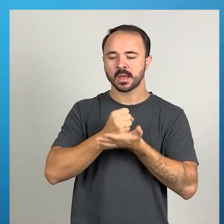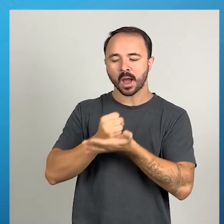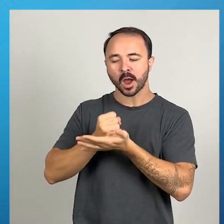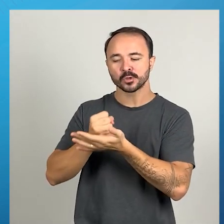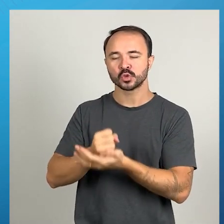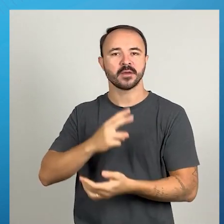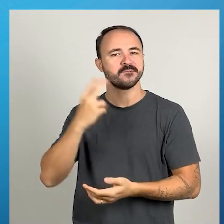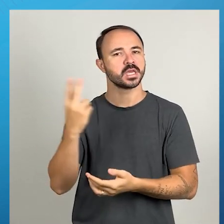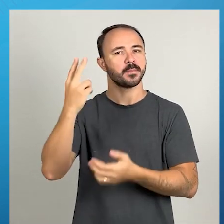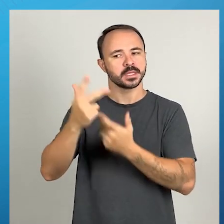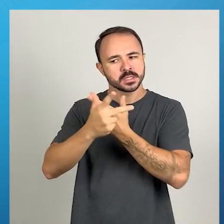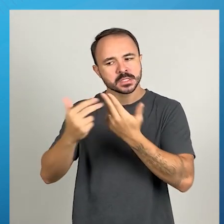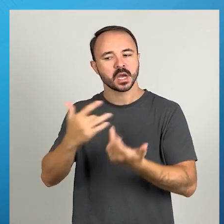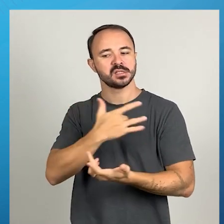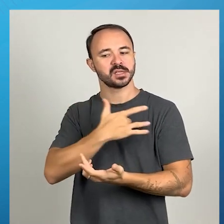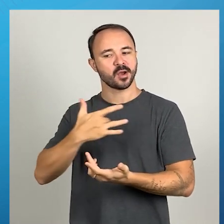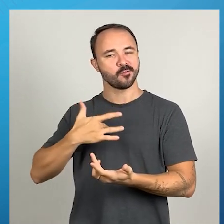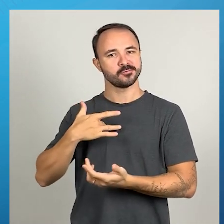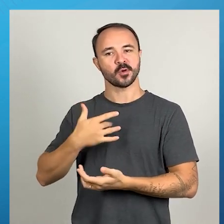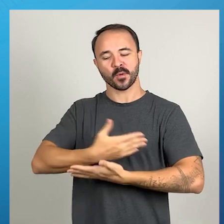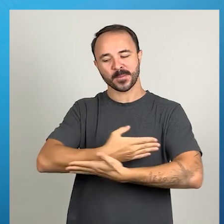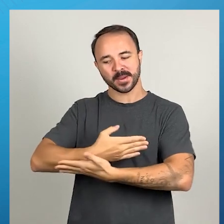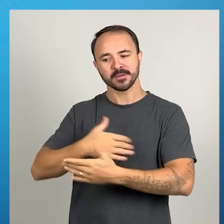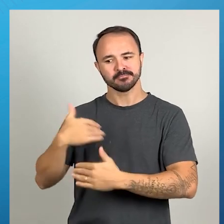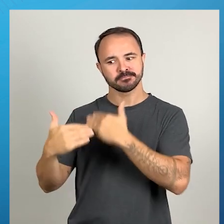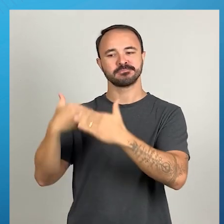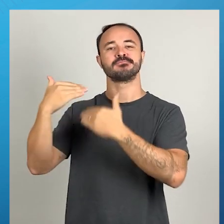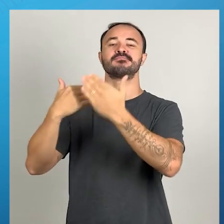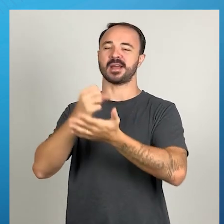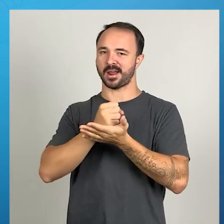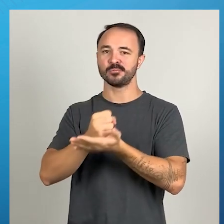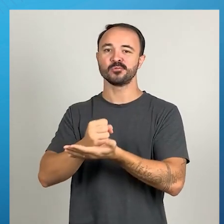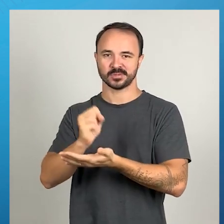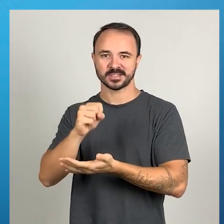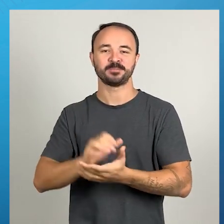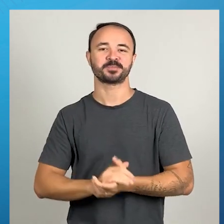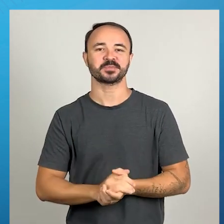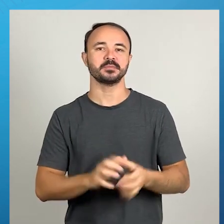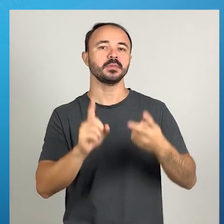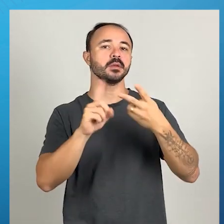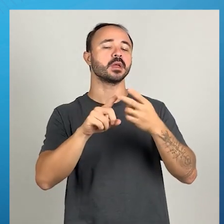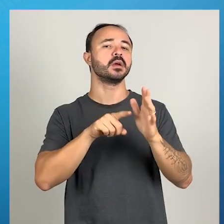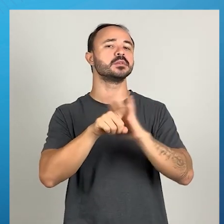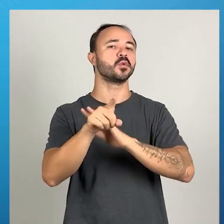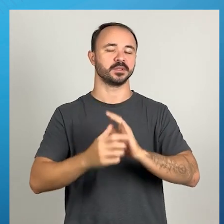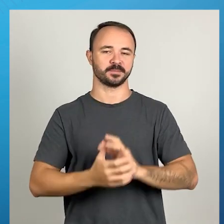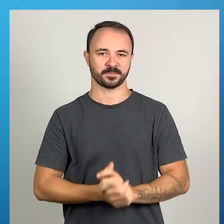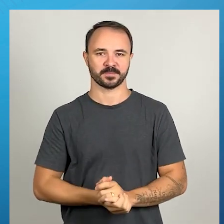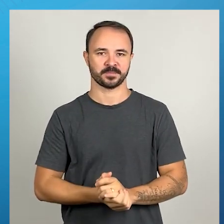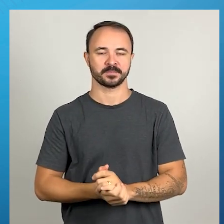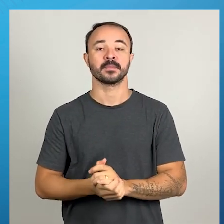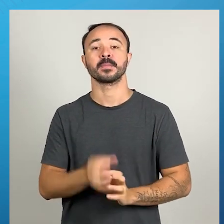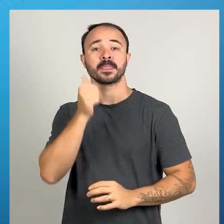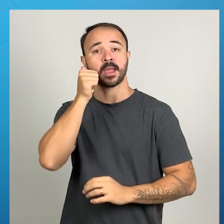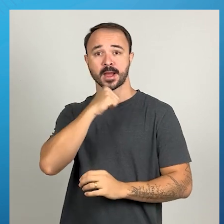nutrientes necessários para o desenvolvimento saudável nos primeiros meses de vida. Vamos para a segunda questão. Uma mãe pergunta